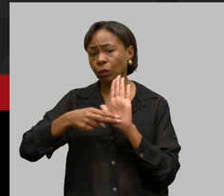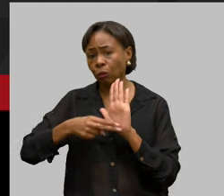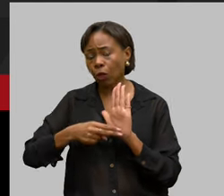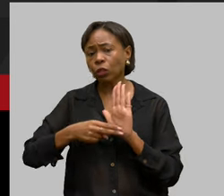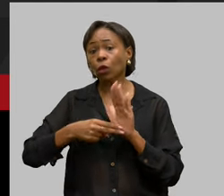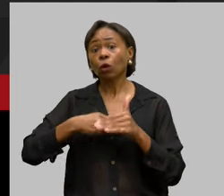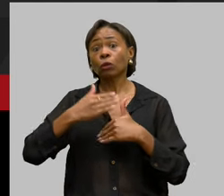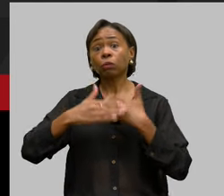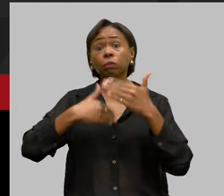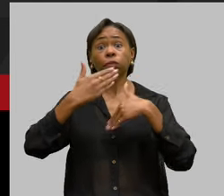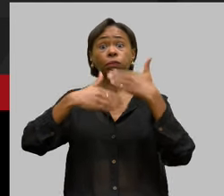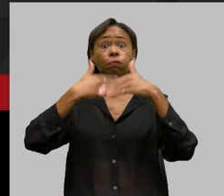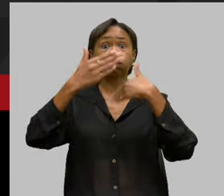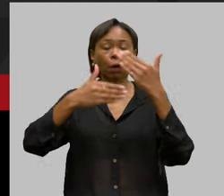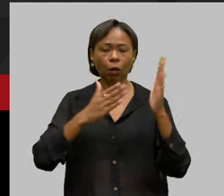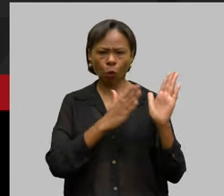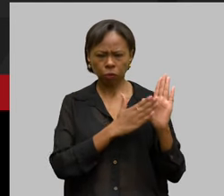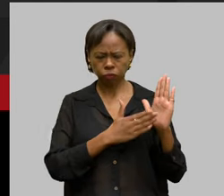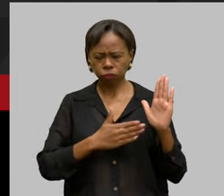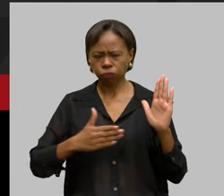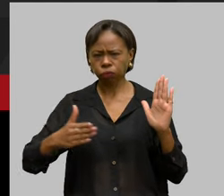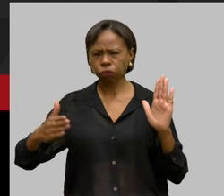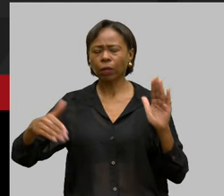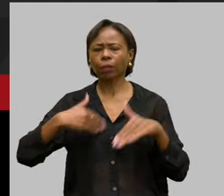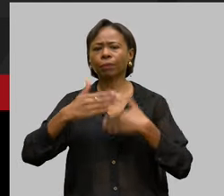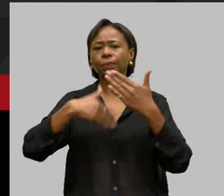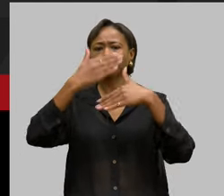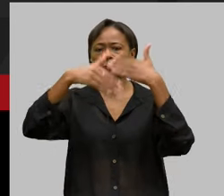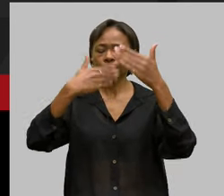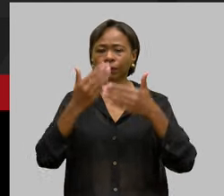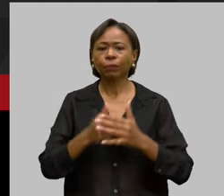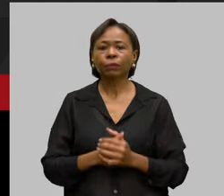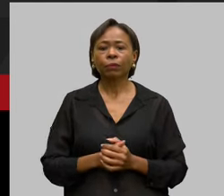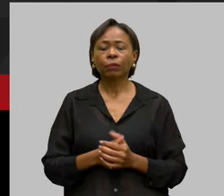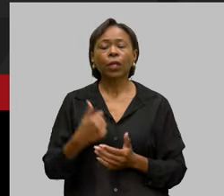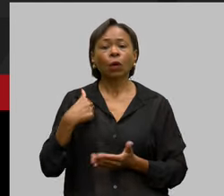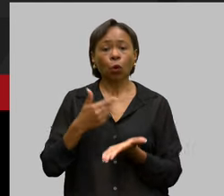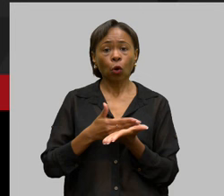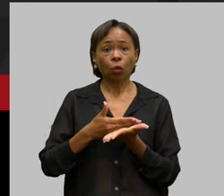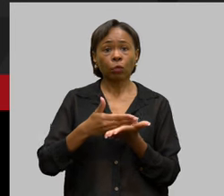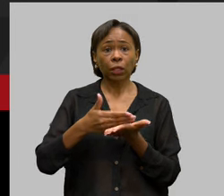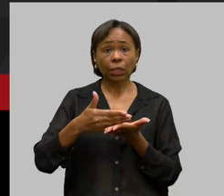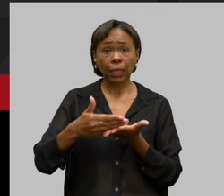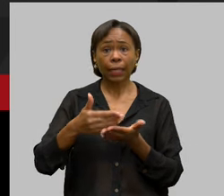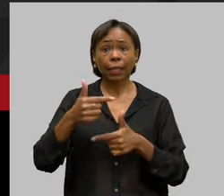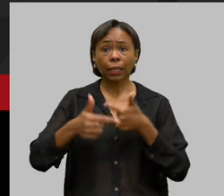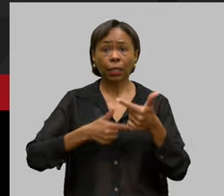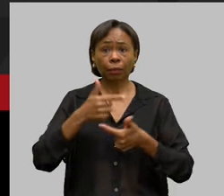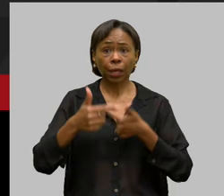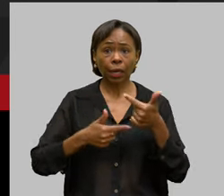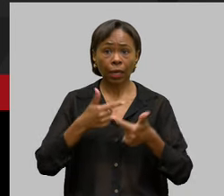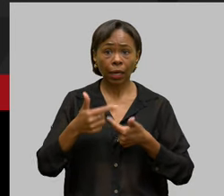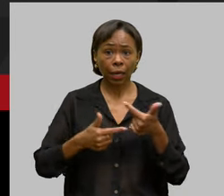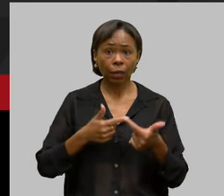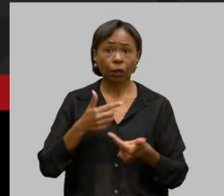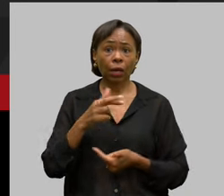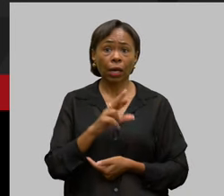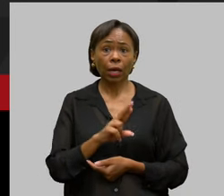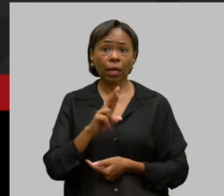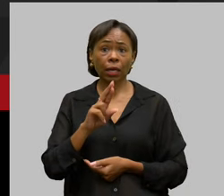com o passar do tempo nós tínhamos eh eu inicialmente quando eu comecei a trabalhar com rpps nós estávamos ali sobre a ID da